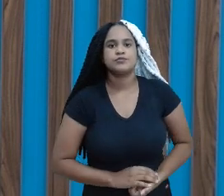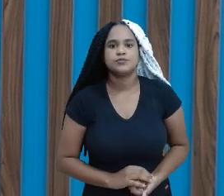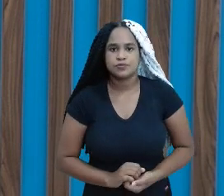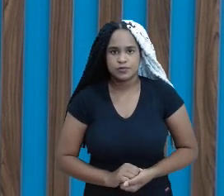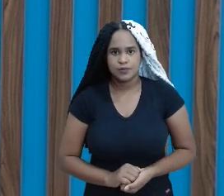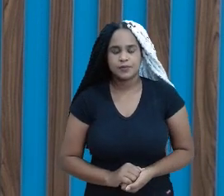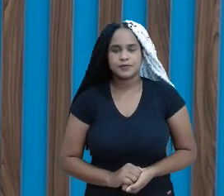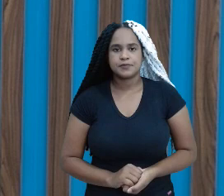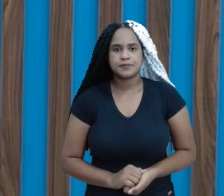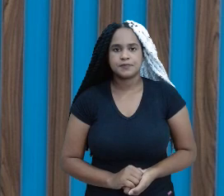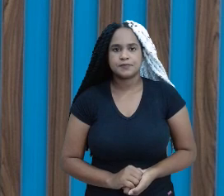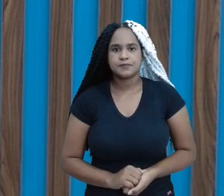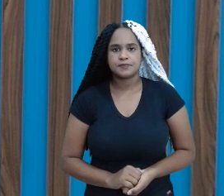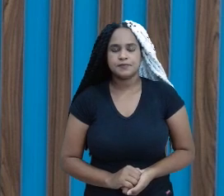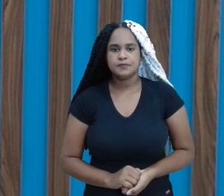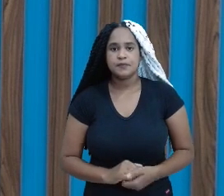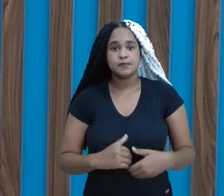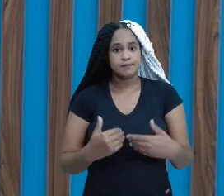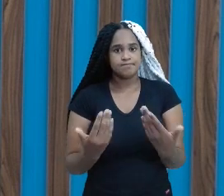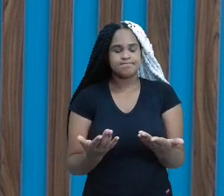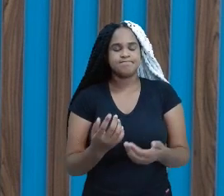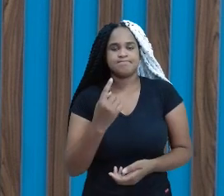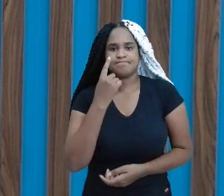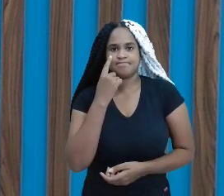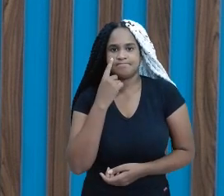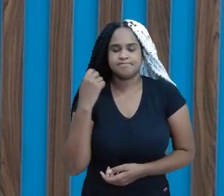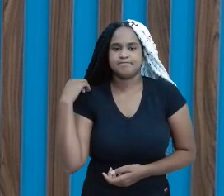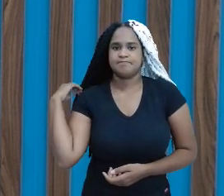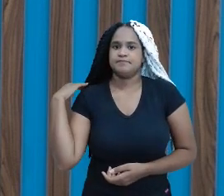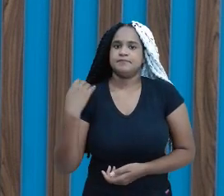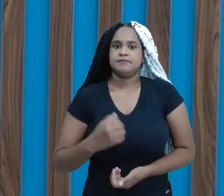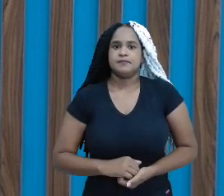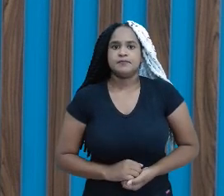todo o ambiente de aprendizagem. Então,